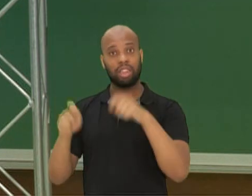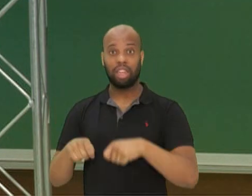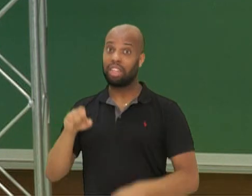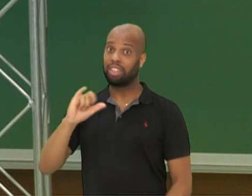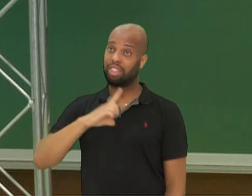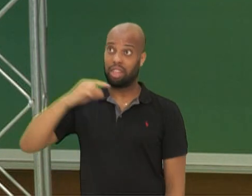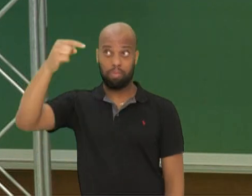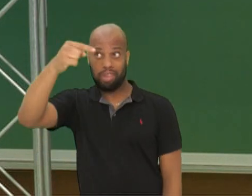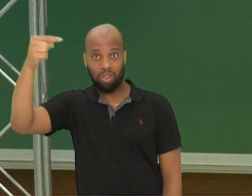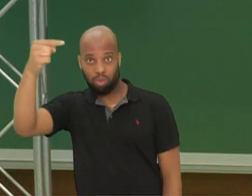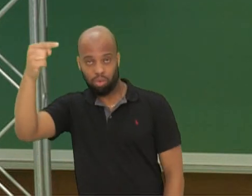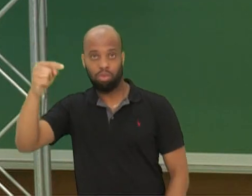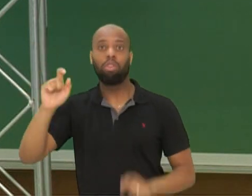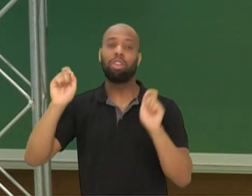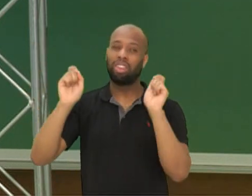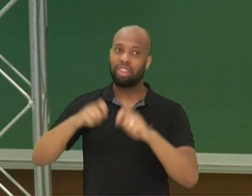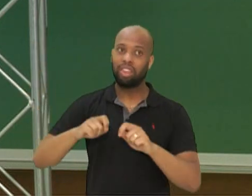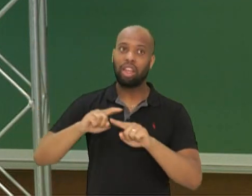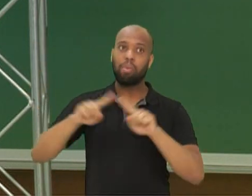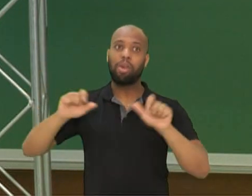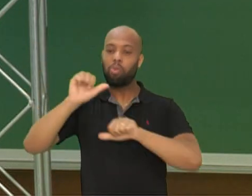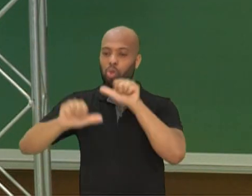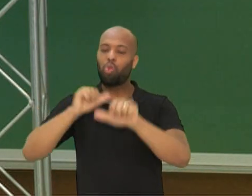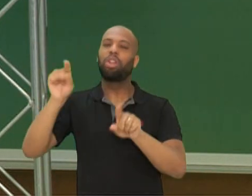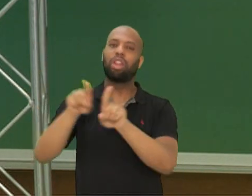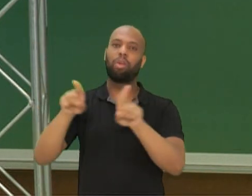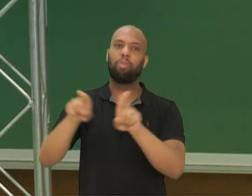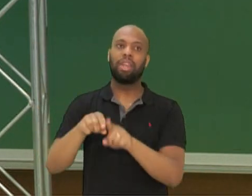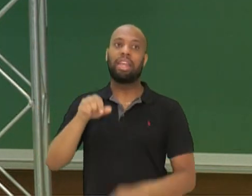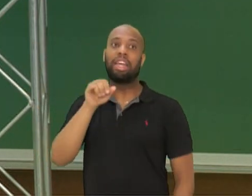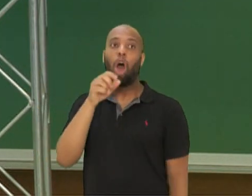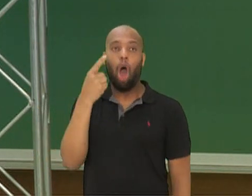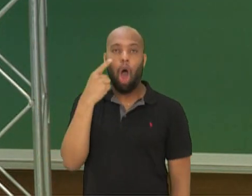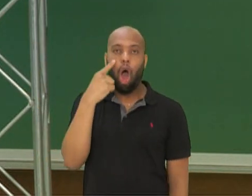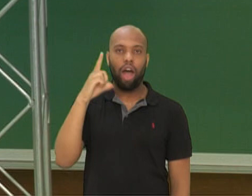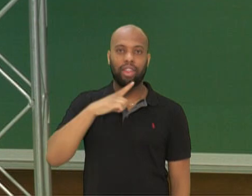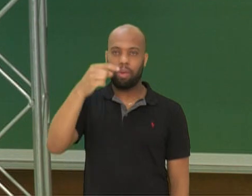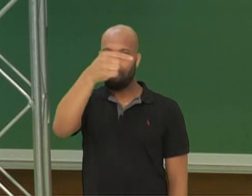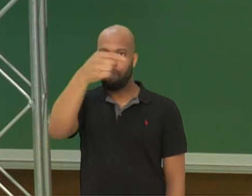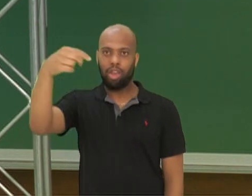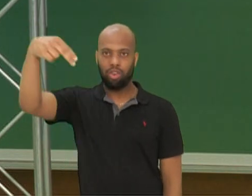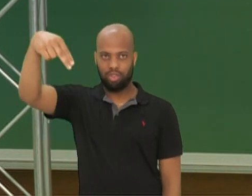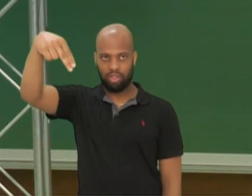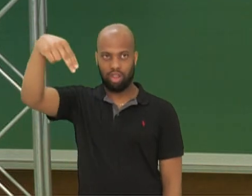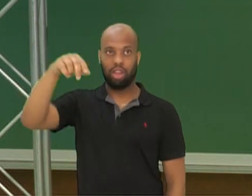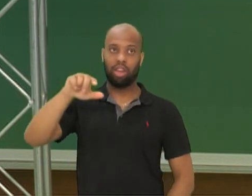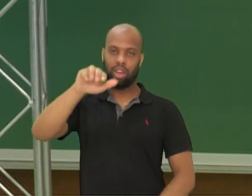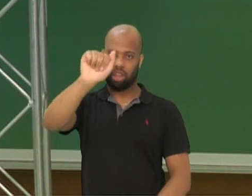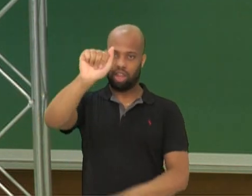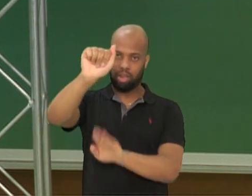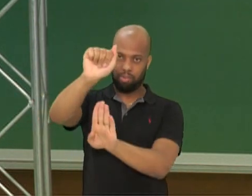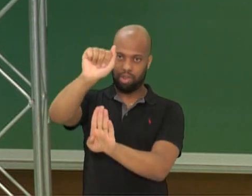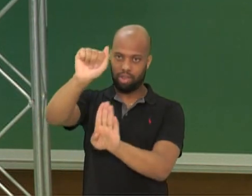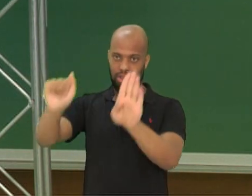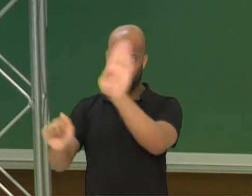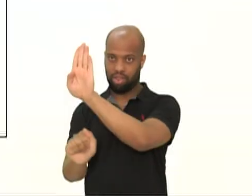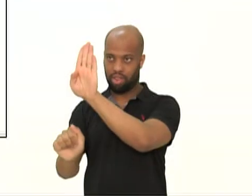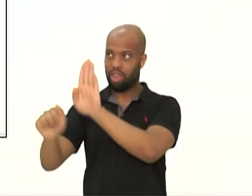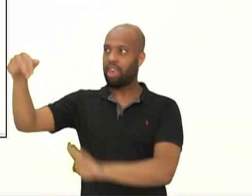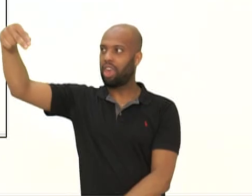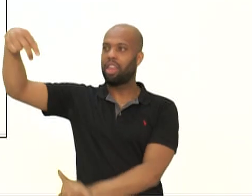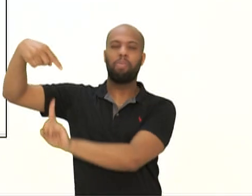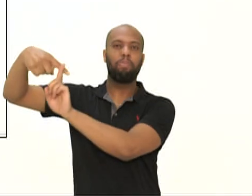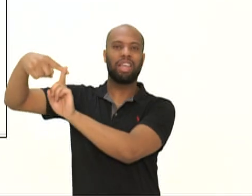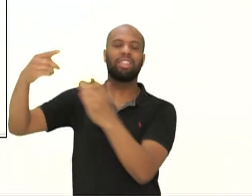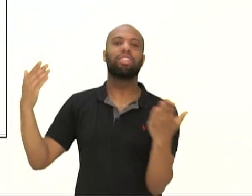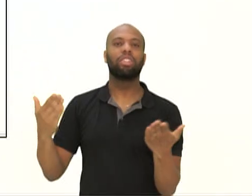3. Entende? Na base tem a fração, no expoente um número. Você inverte a